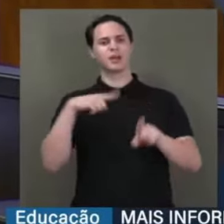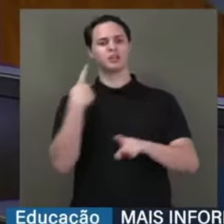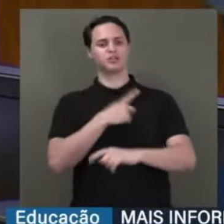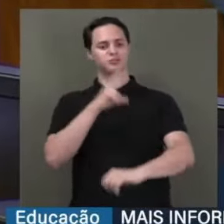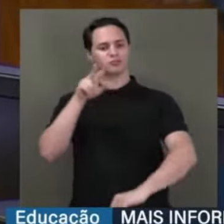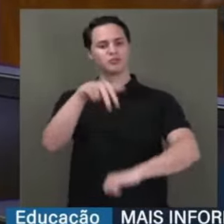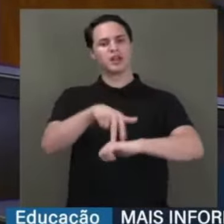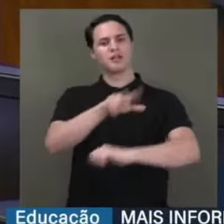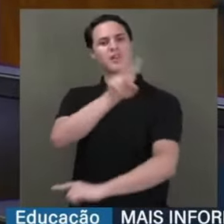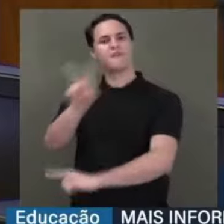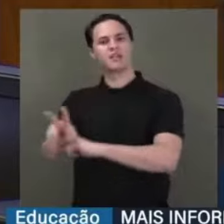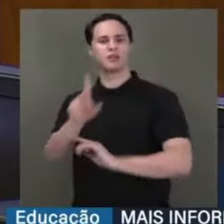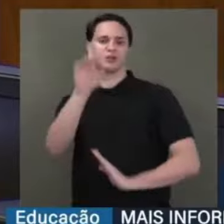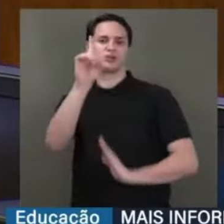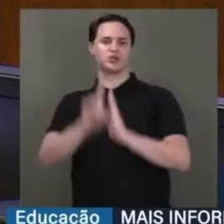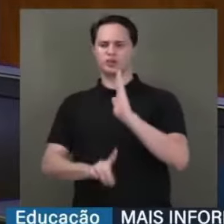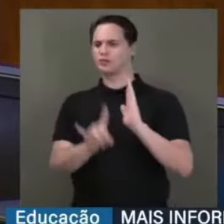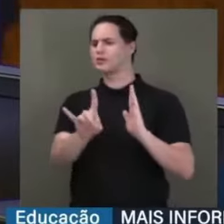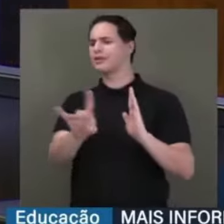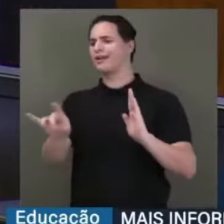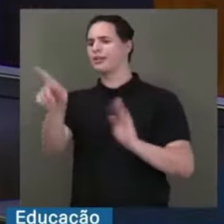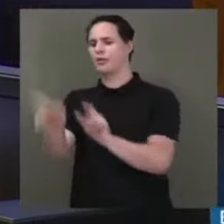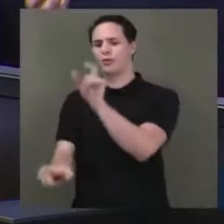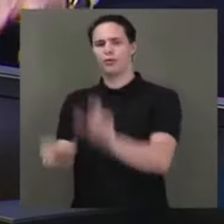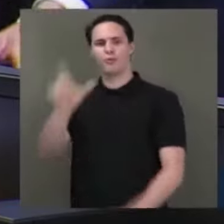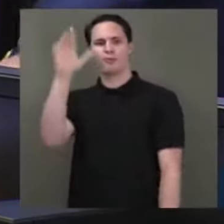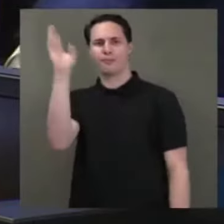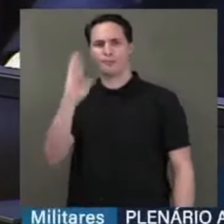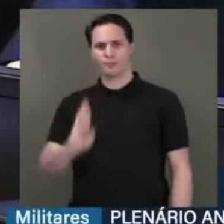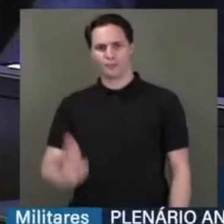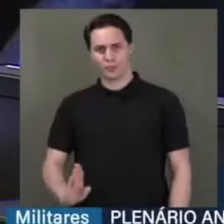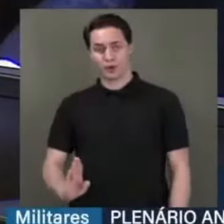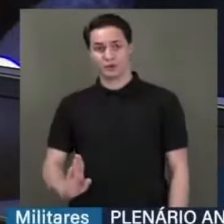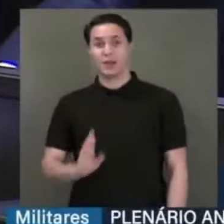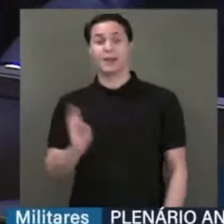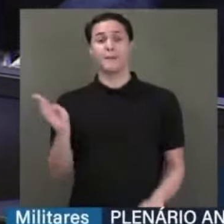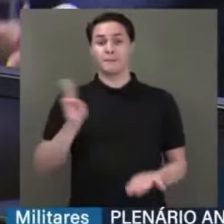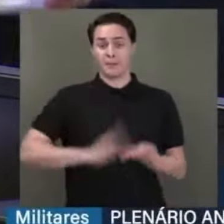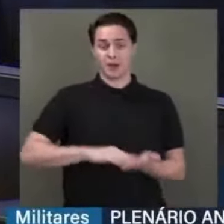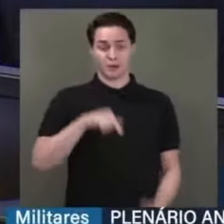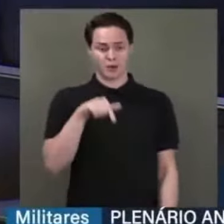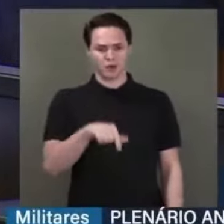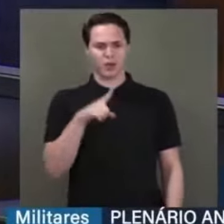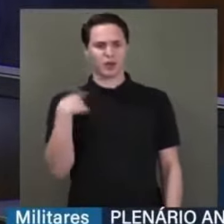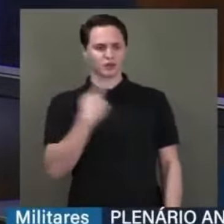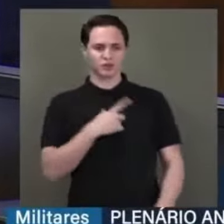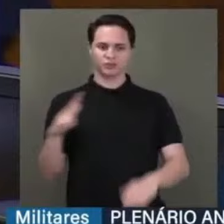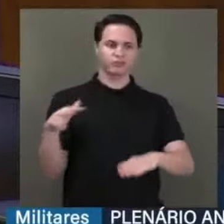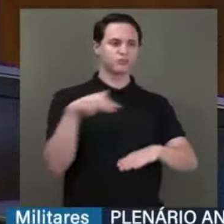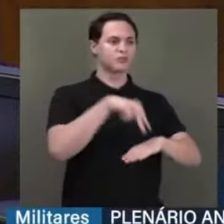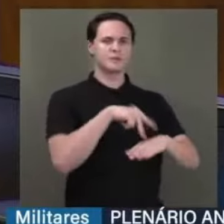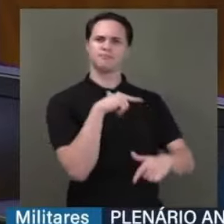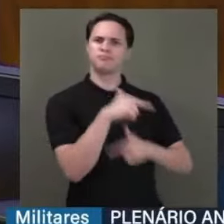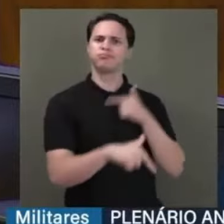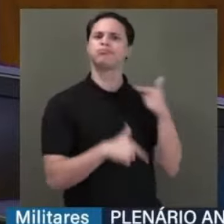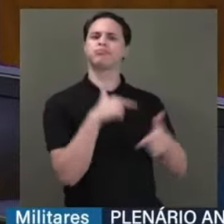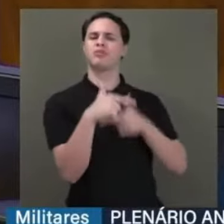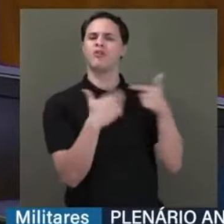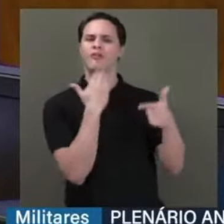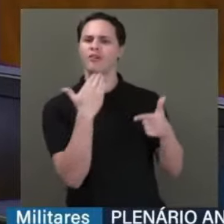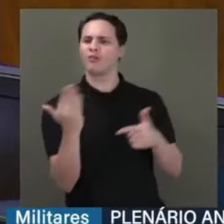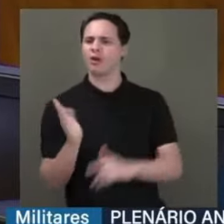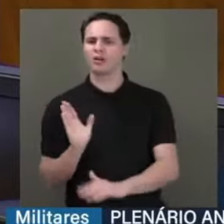defesa dos direitos de cada um dos brasileiros que os membros deste Parlamento se apresentam aqui hoje perante a